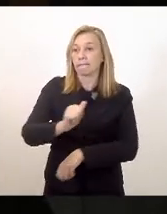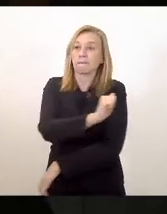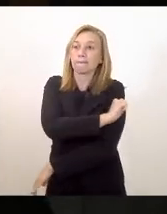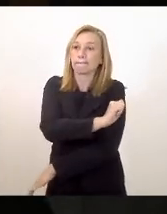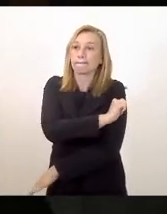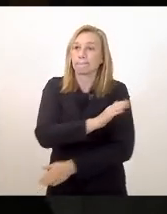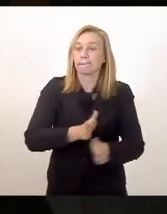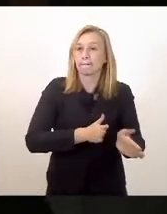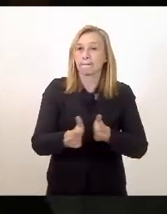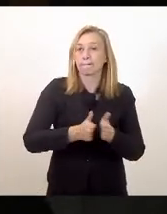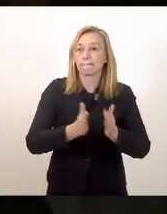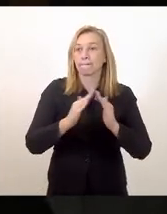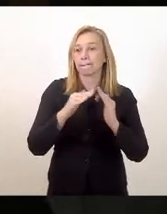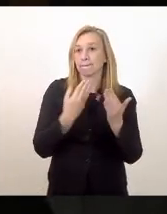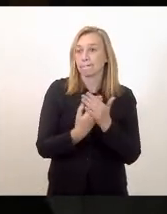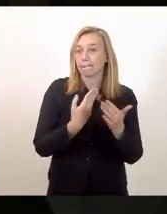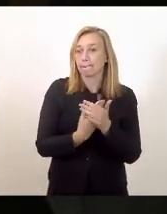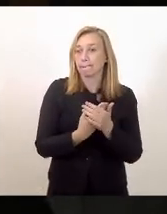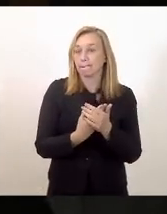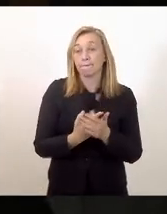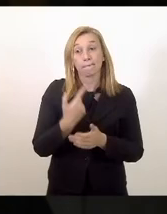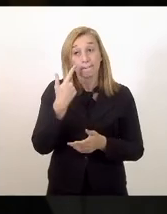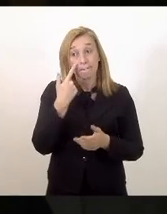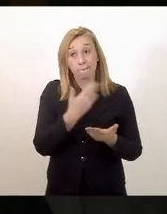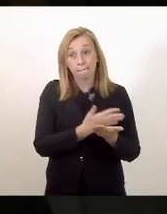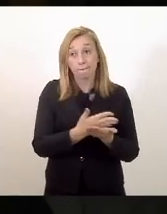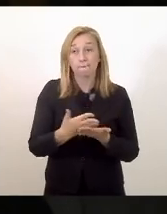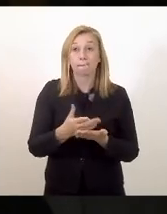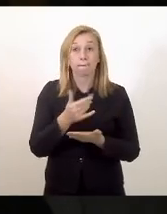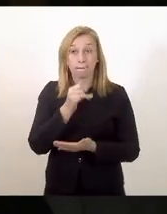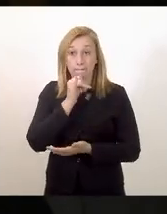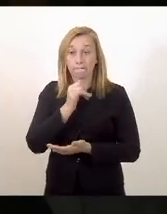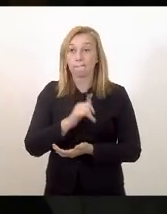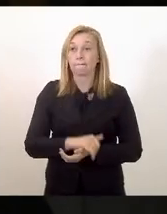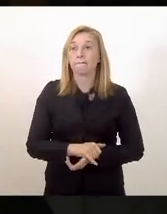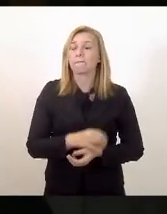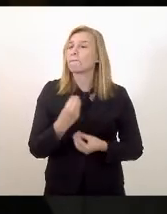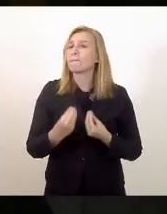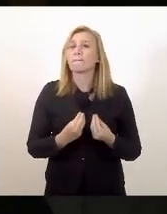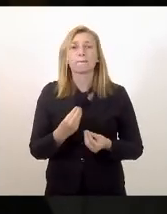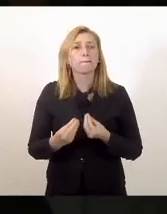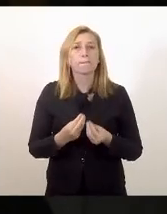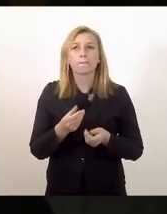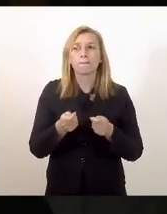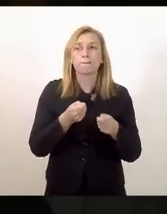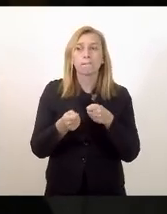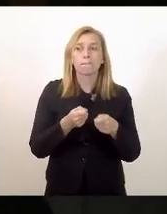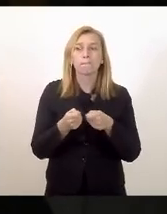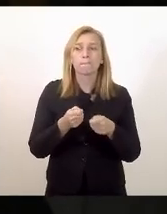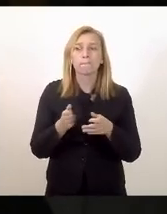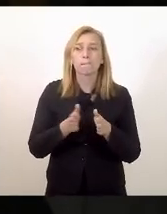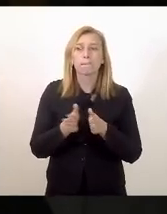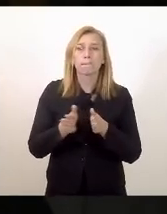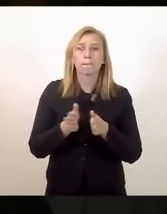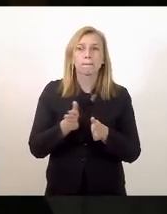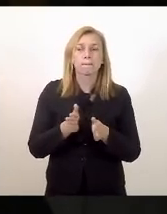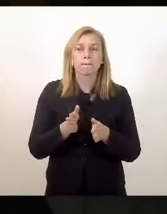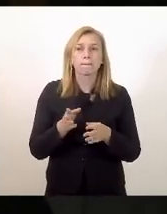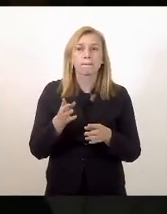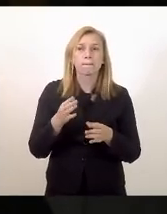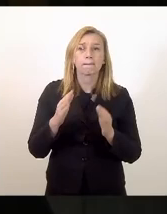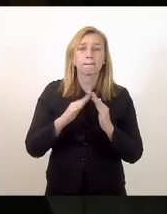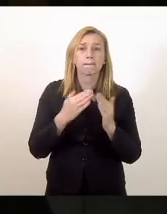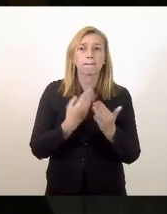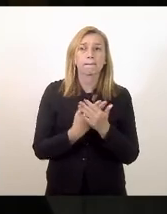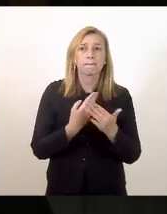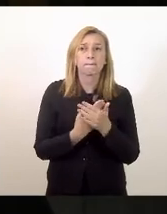escola. E aí a gente começou a ver, por exemplo, como é que é o controle de fluxo dessas escolas,